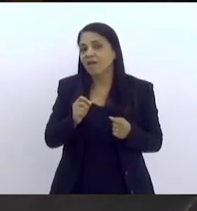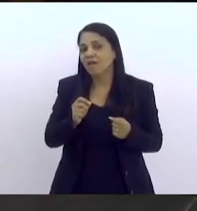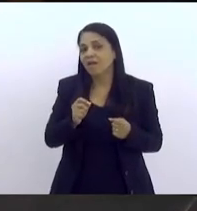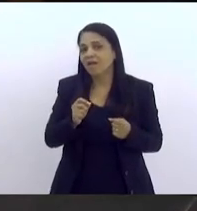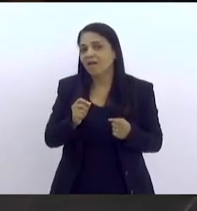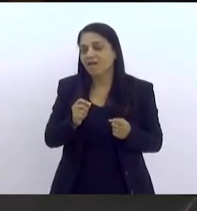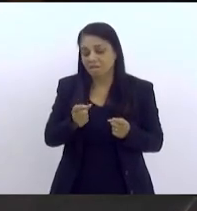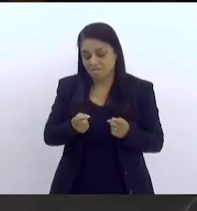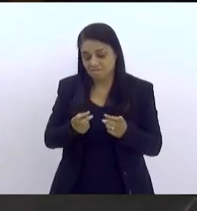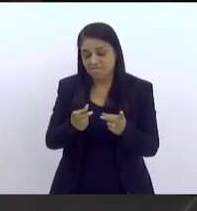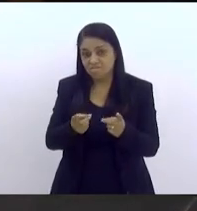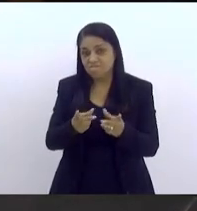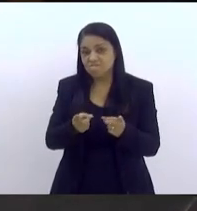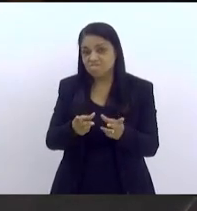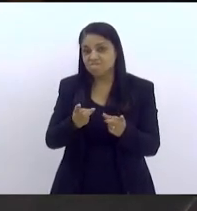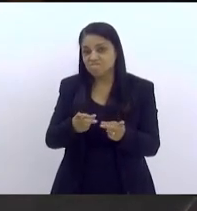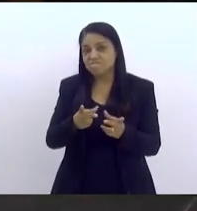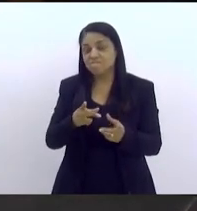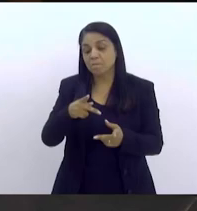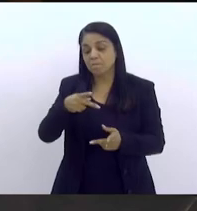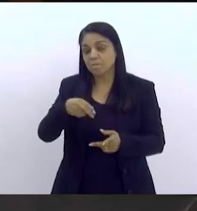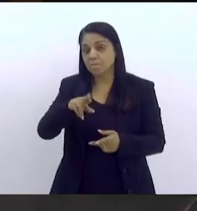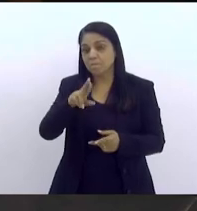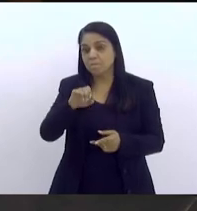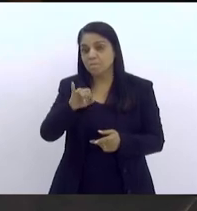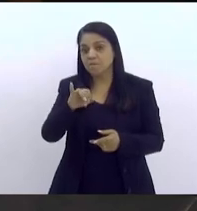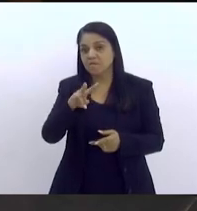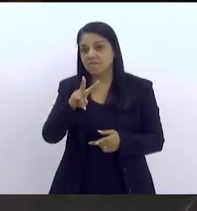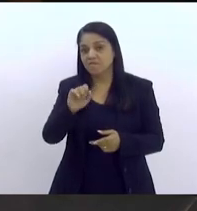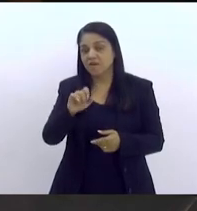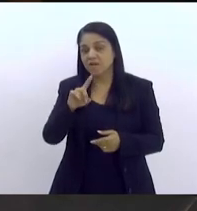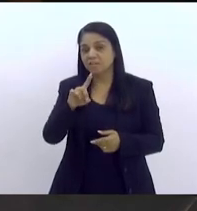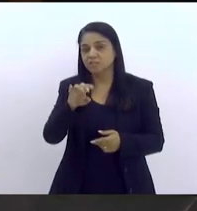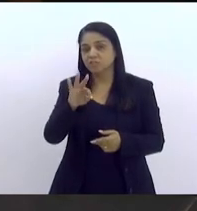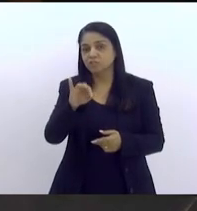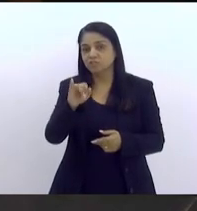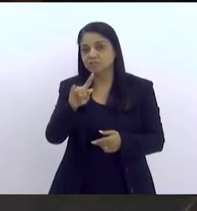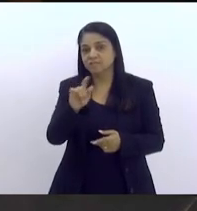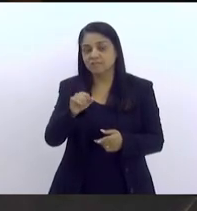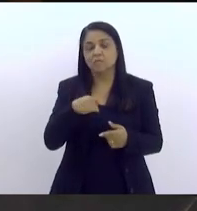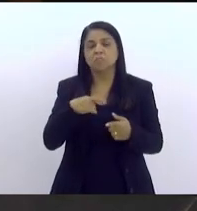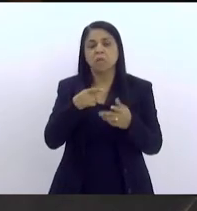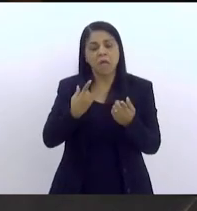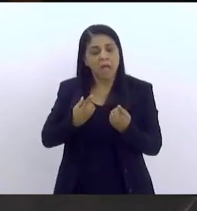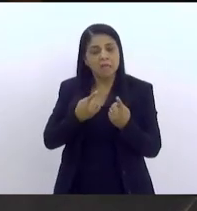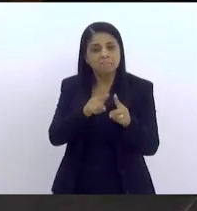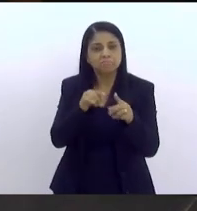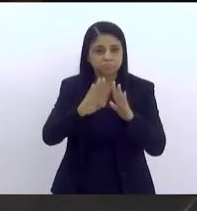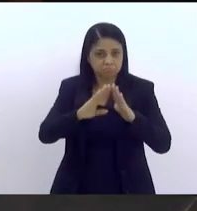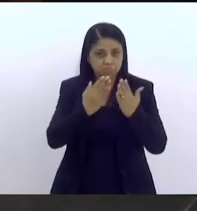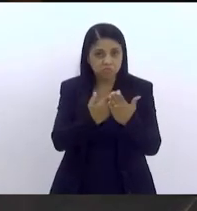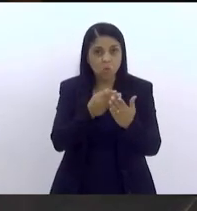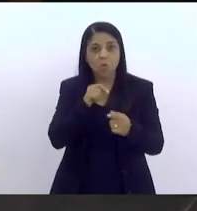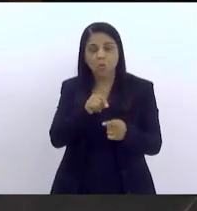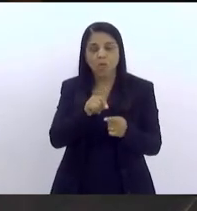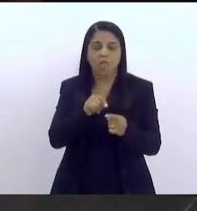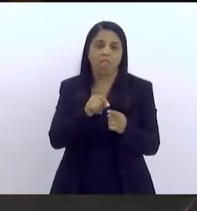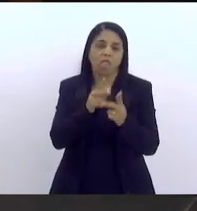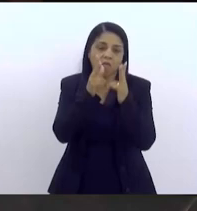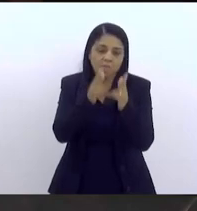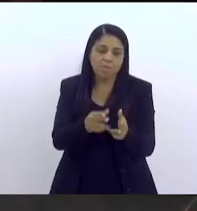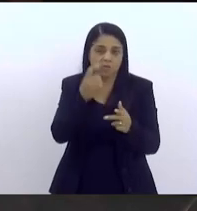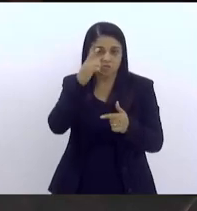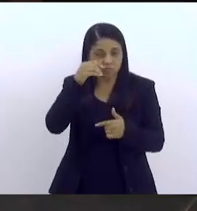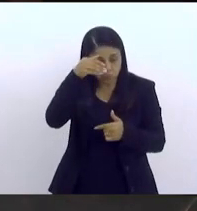para completar aí vocês completam atacar a escola também é uma forma de atacar o Saber naquilo que o Saber Interroga